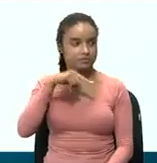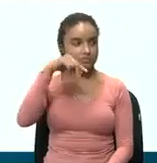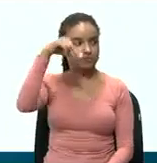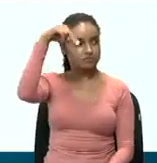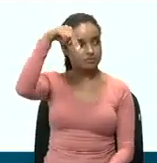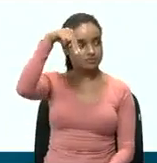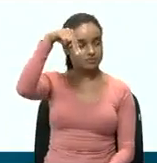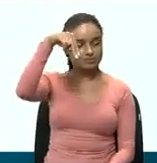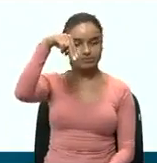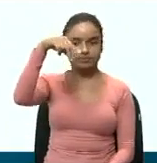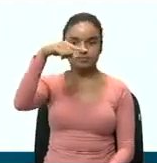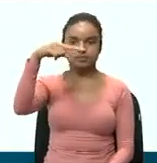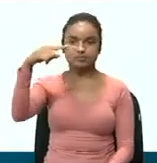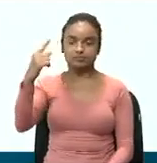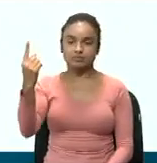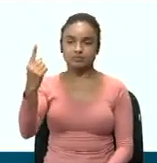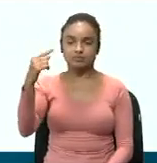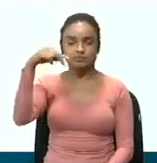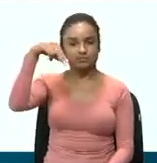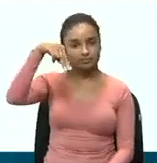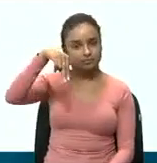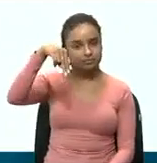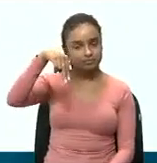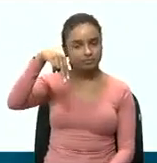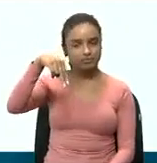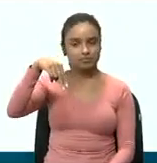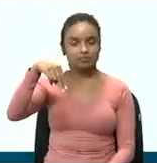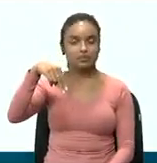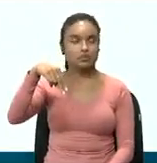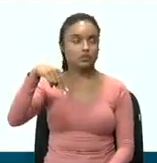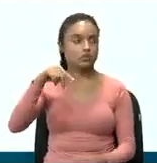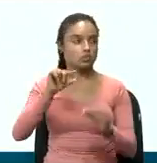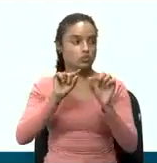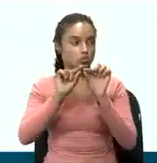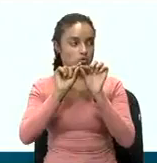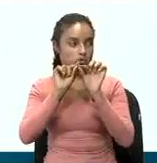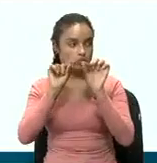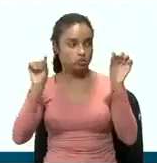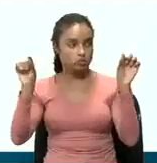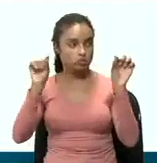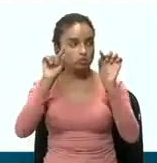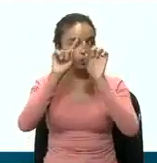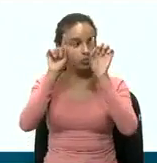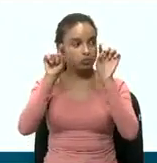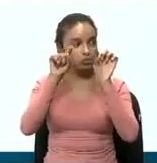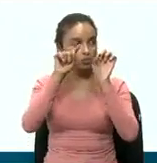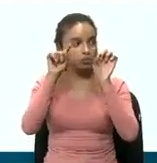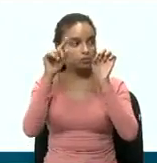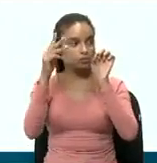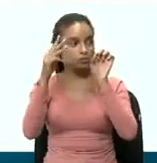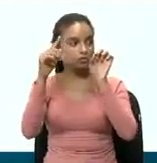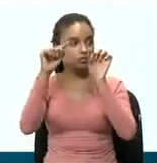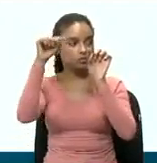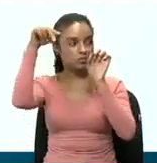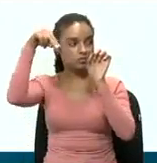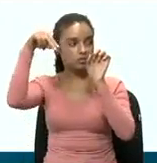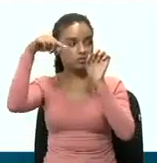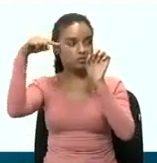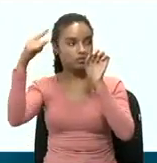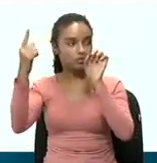esse expoente n menos 1 aqui em cima, ok? E como que eu poderia